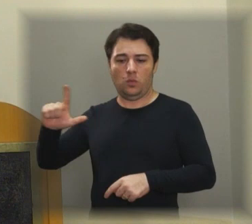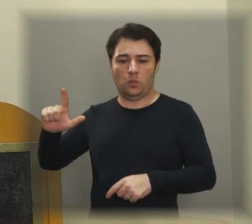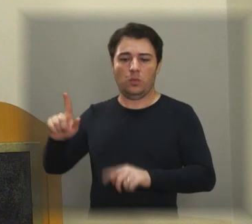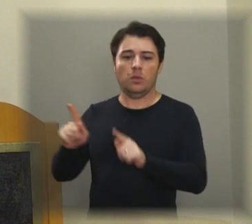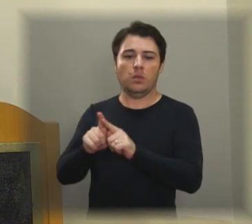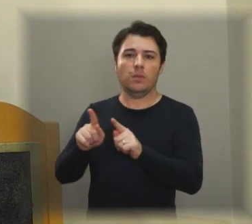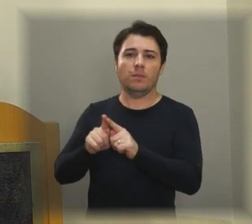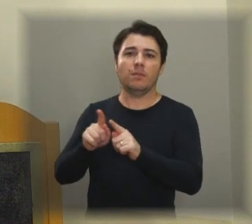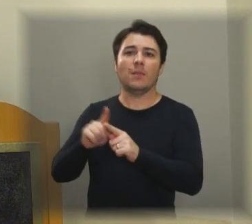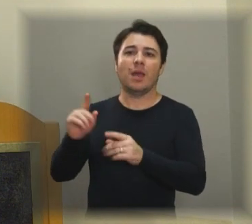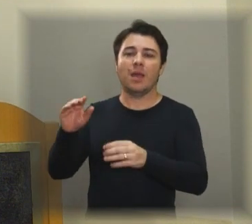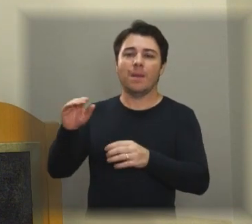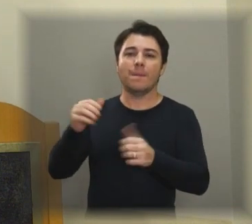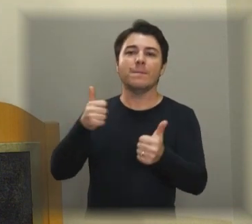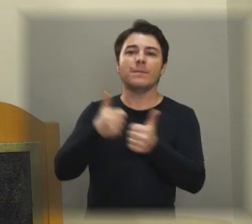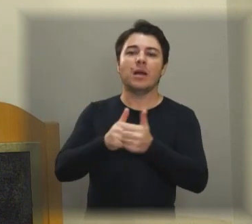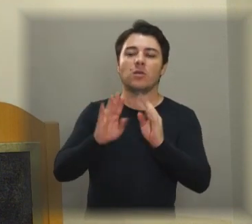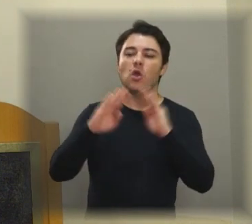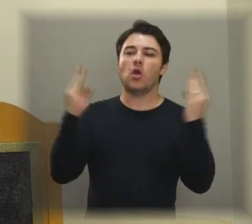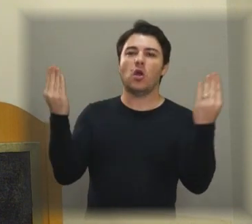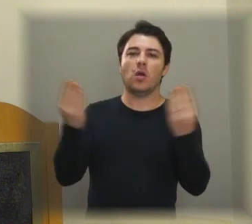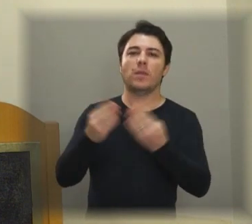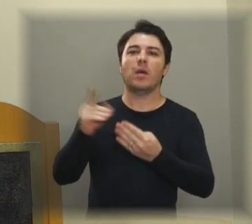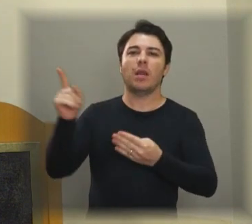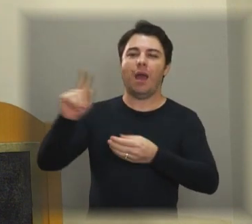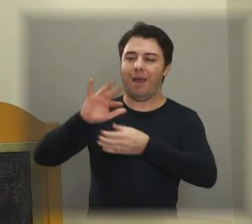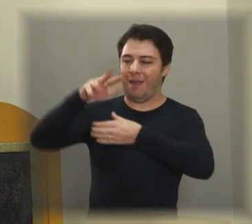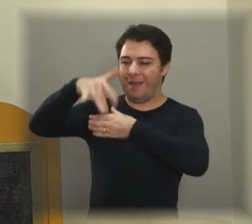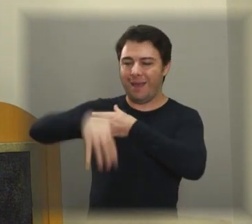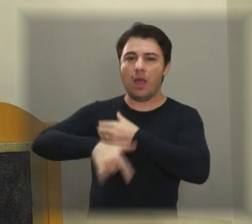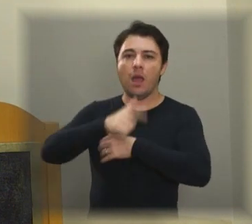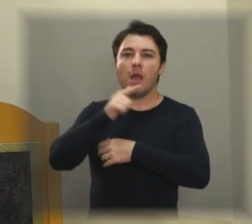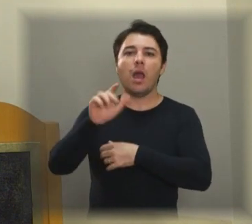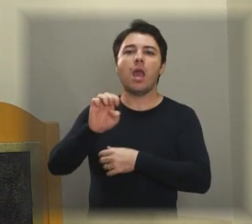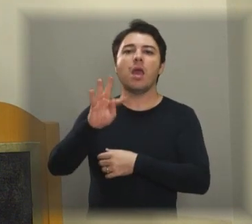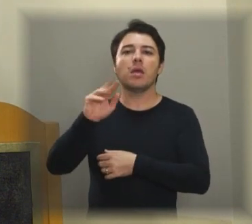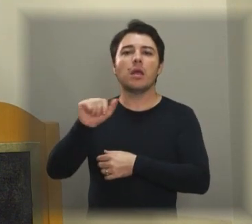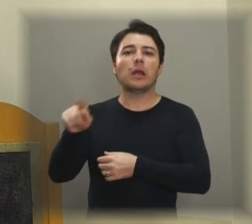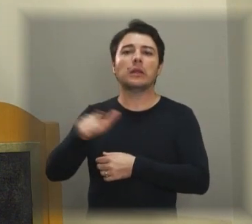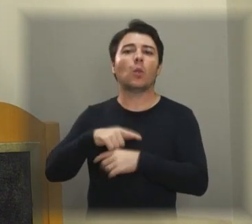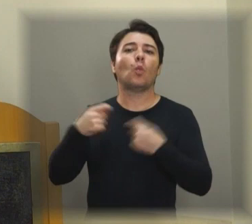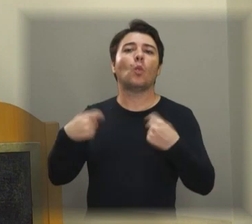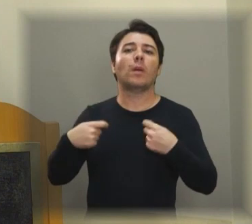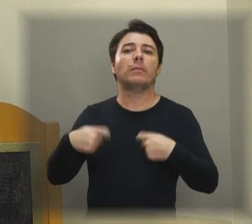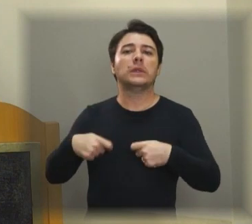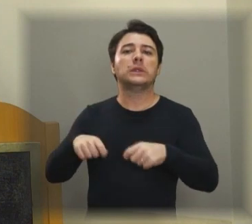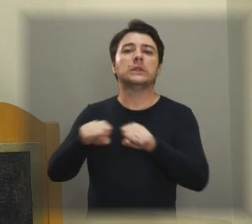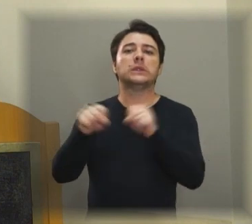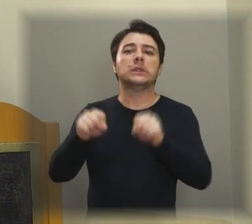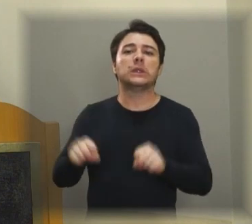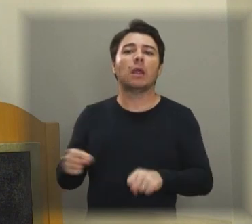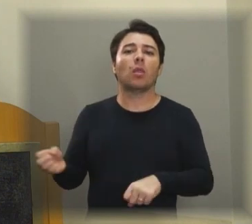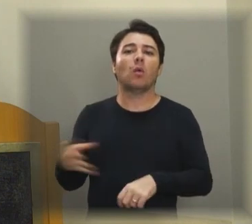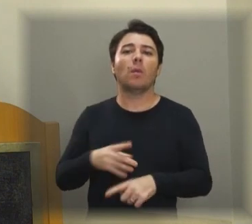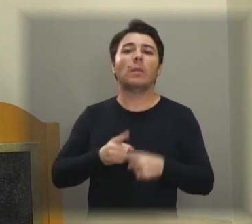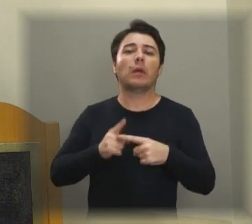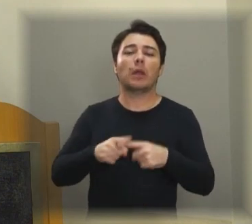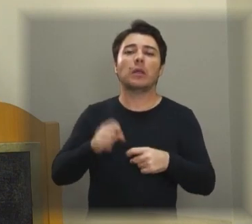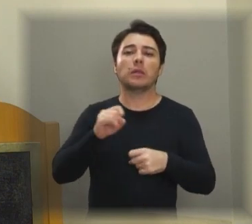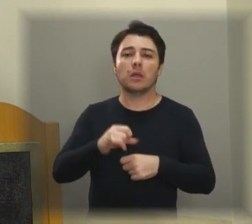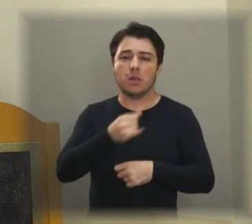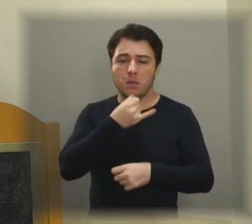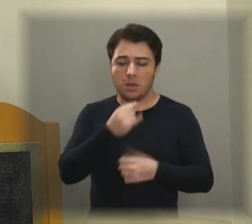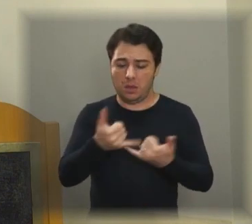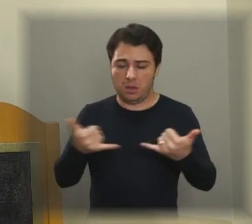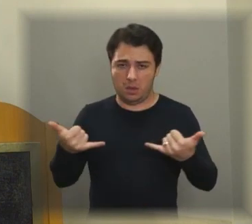Eta na estação de tratamento de água qualquer queda de energia que tem então precisar de um sistema com uma manobra para que acabou a